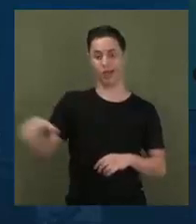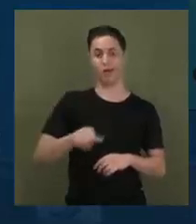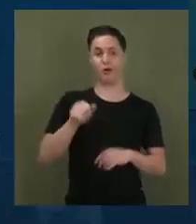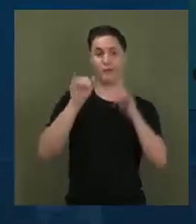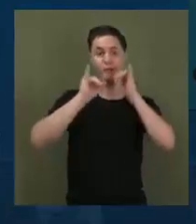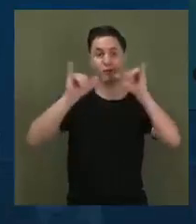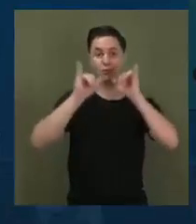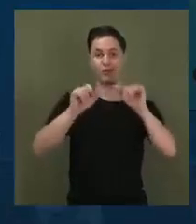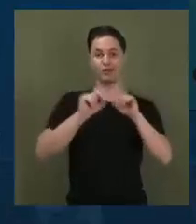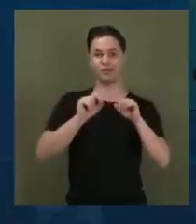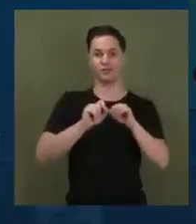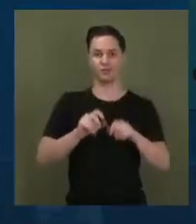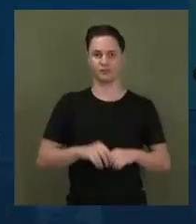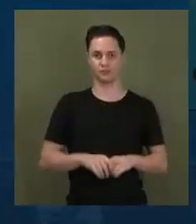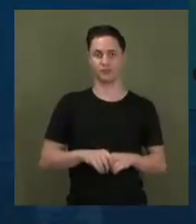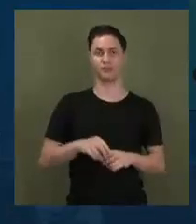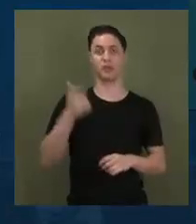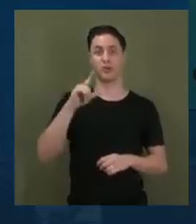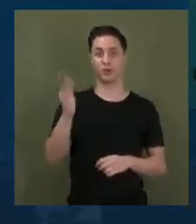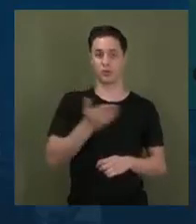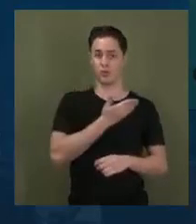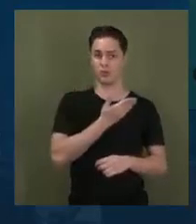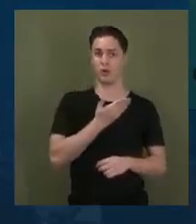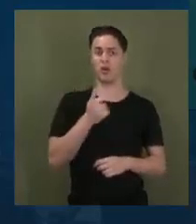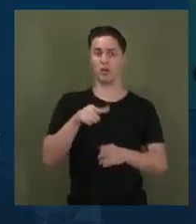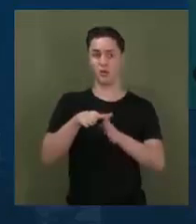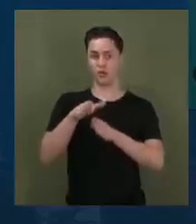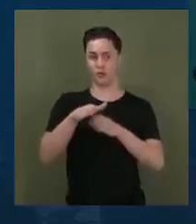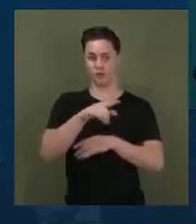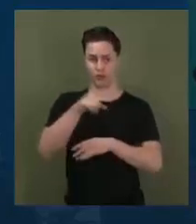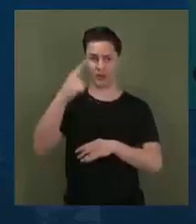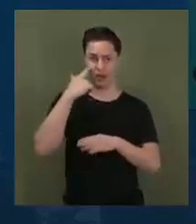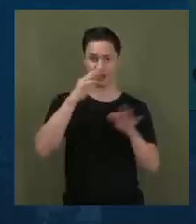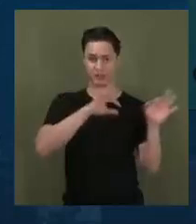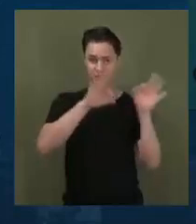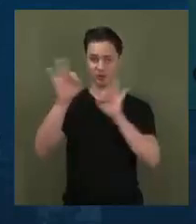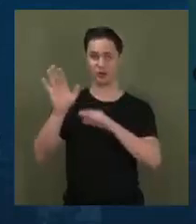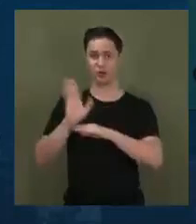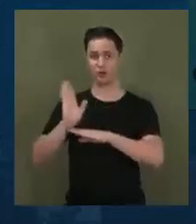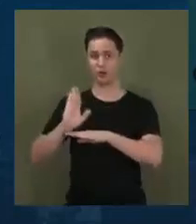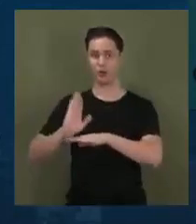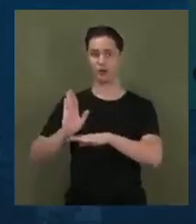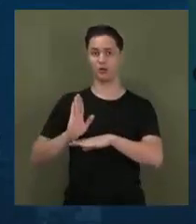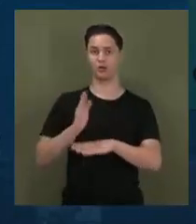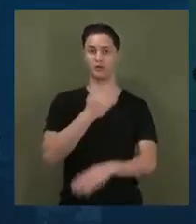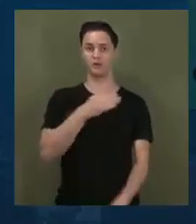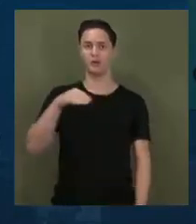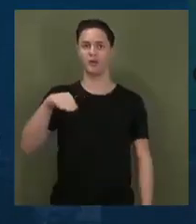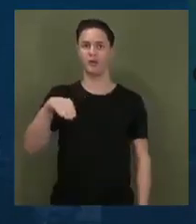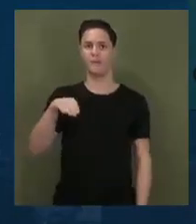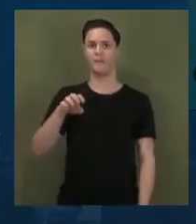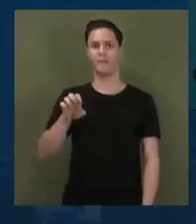Pfizer. Esse outro, todo mundo, eu recomendo assistir ao vídeo da Mehdi de